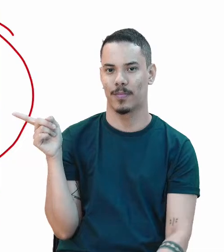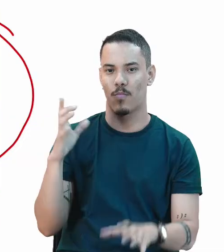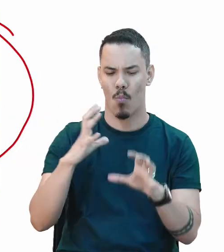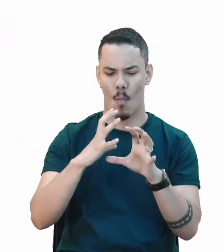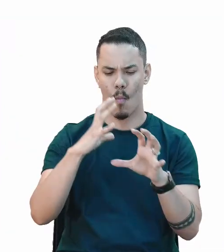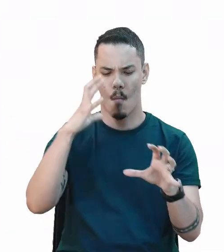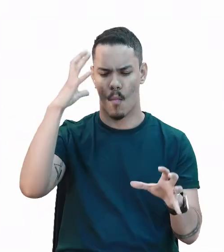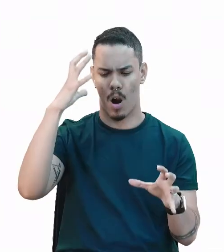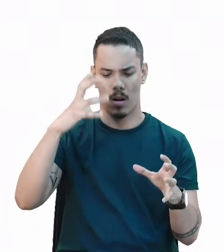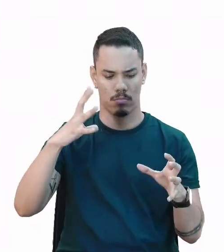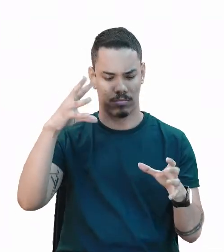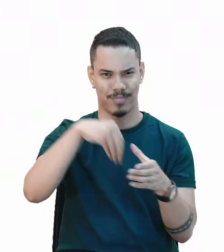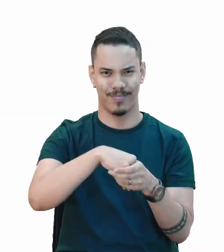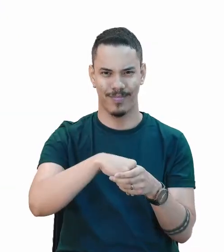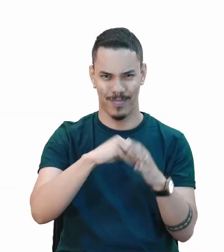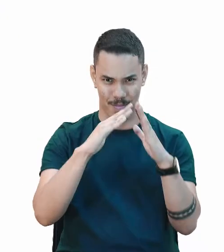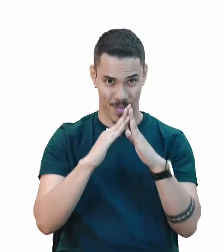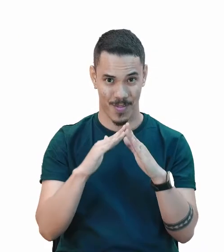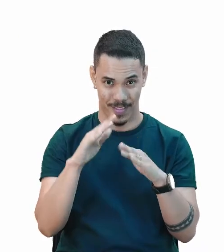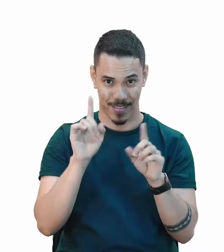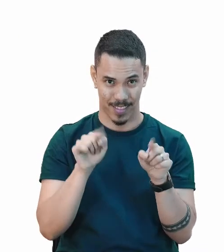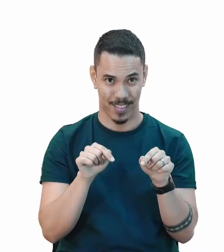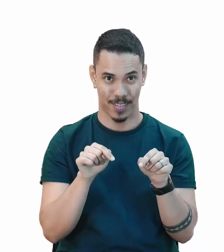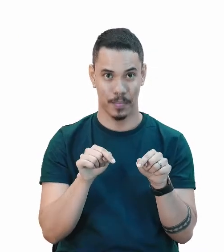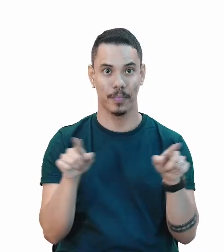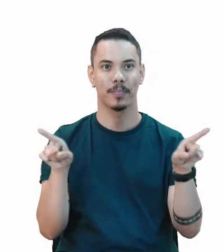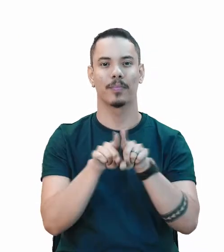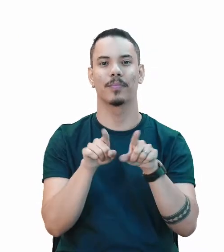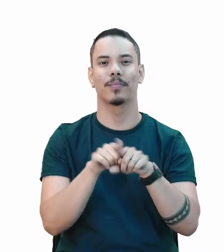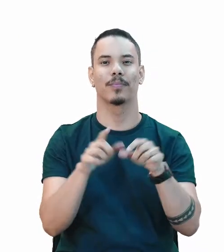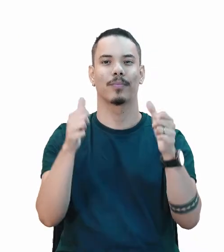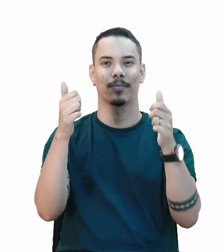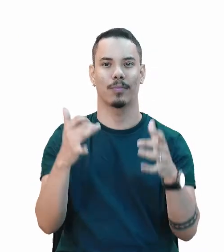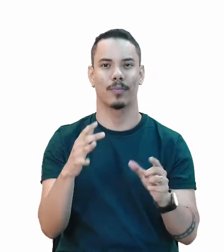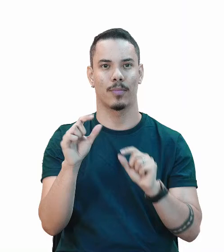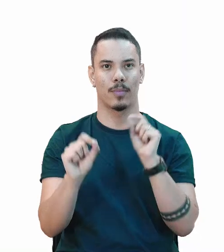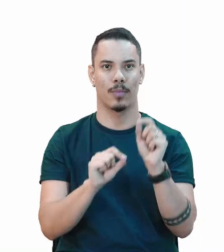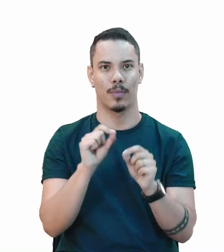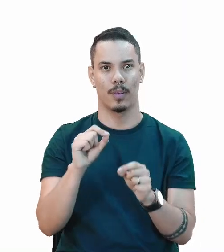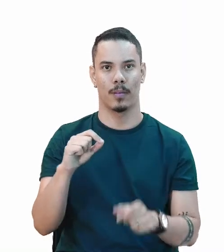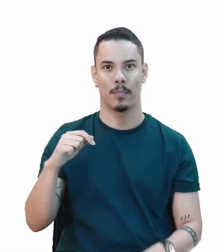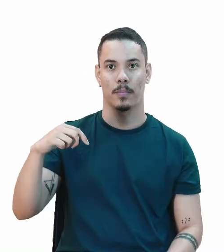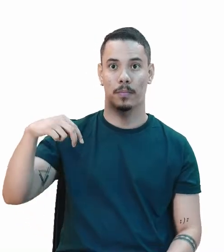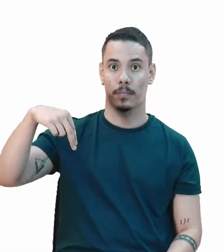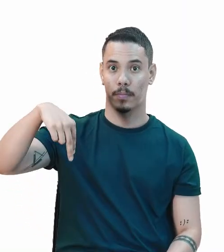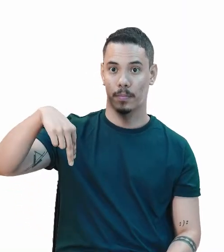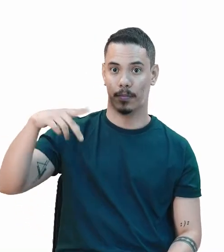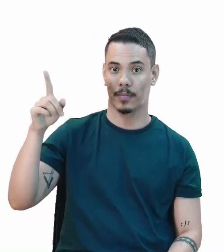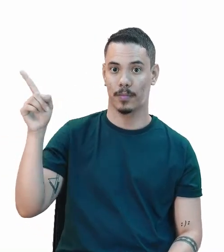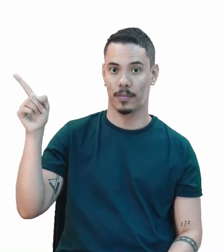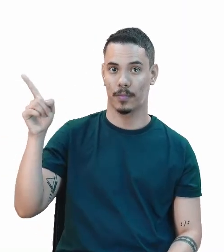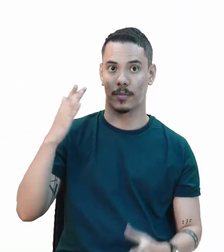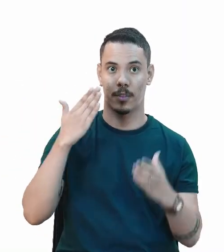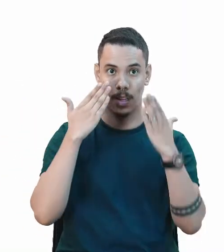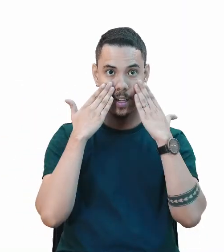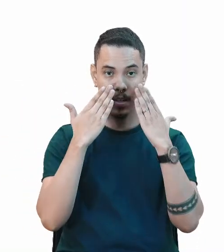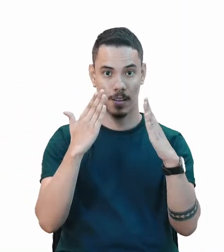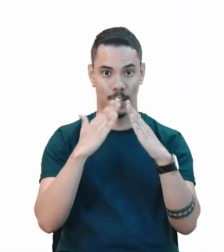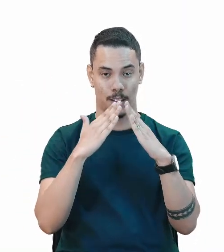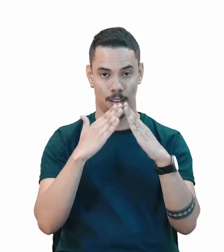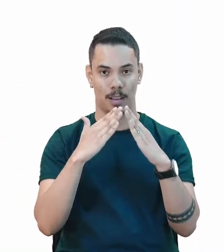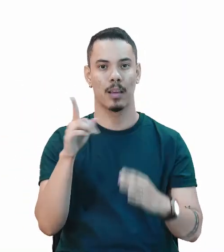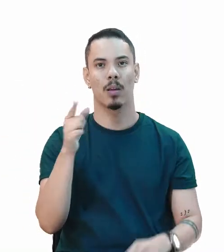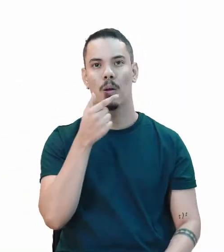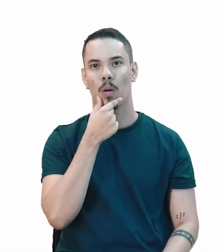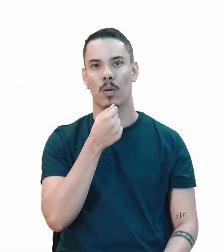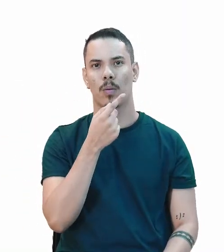visitá-lo. E narra-se o seguinte: de pé, em frente à casa, Alexandre